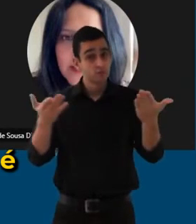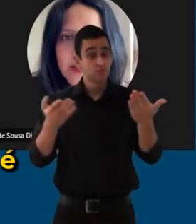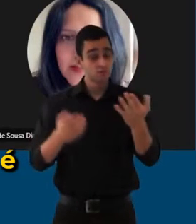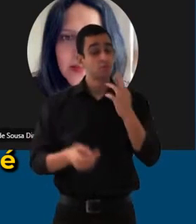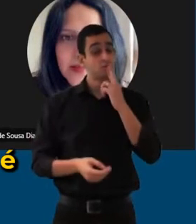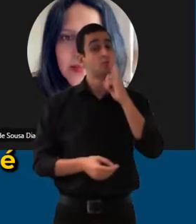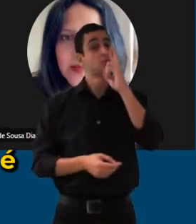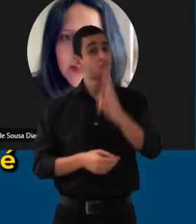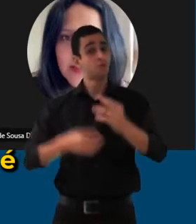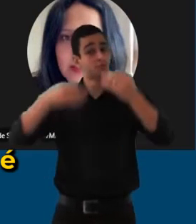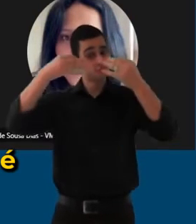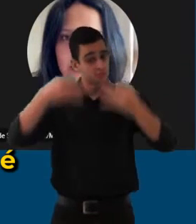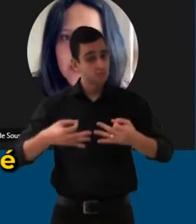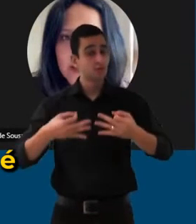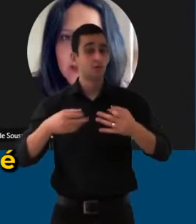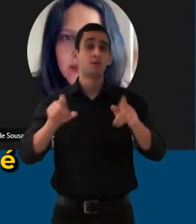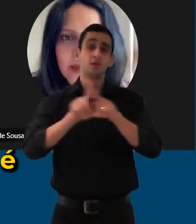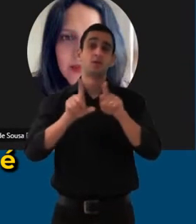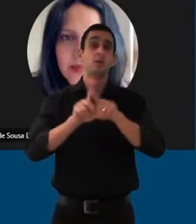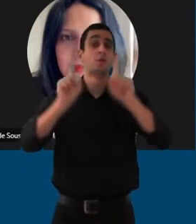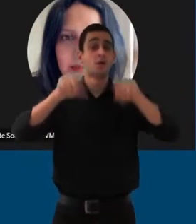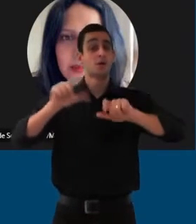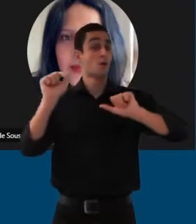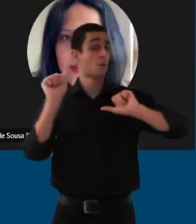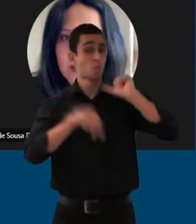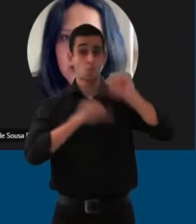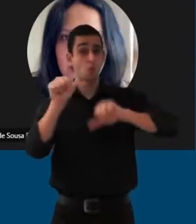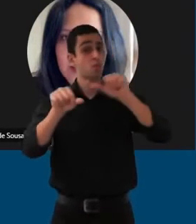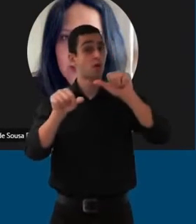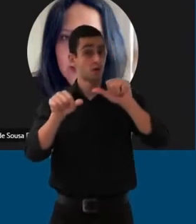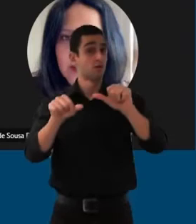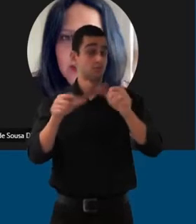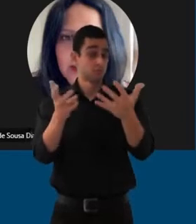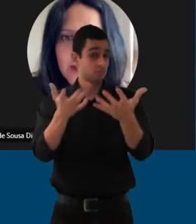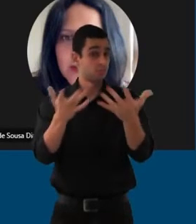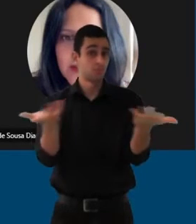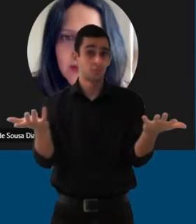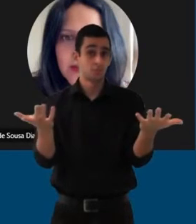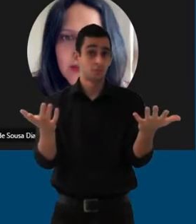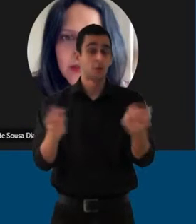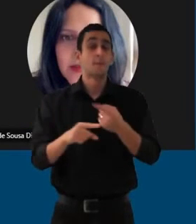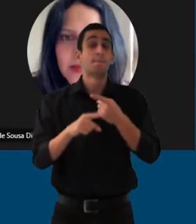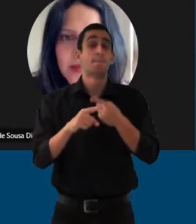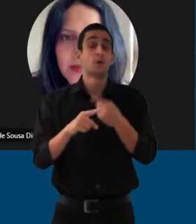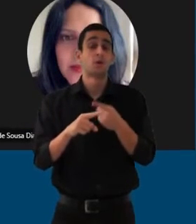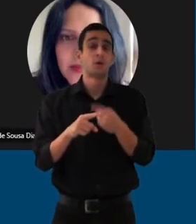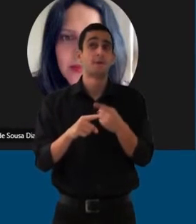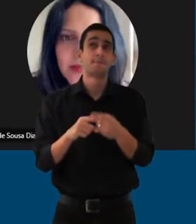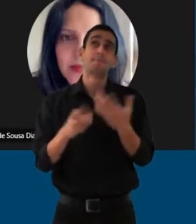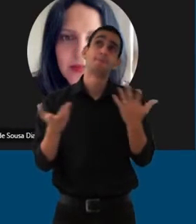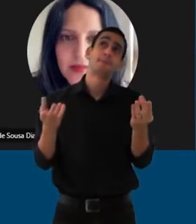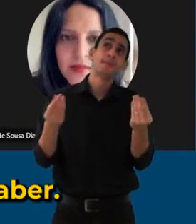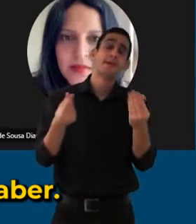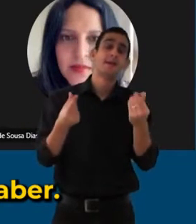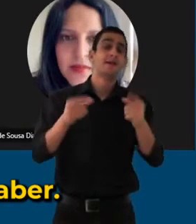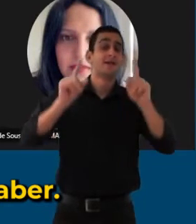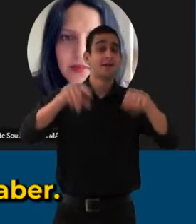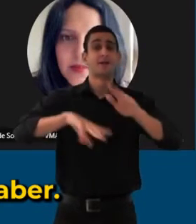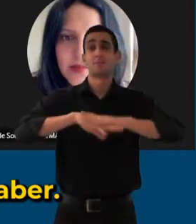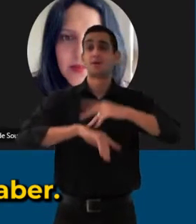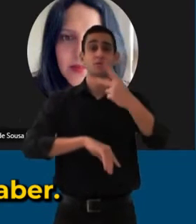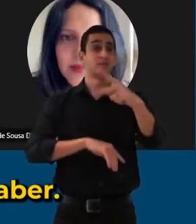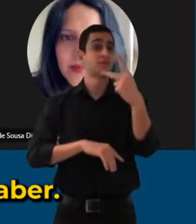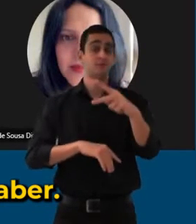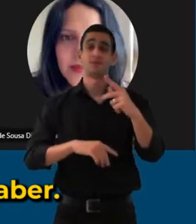é exatamente mudar um pouco isso. A gente está falando de área, é o que vocês trabalham, gente, é o